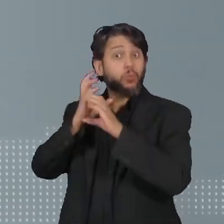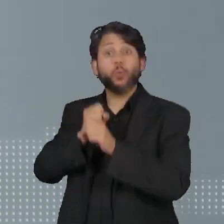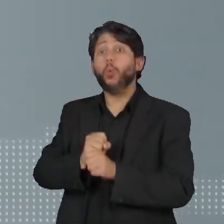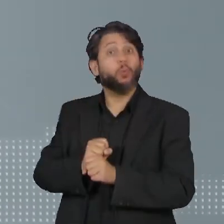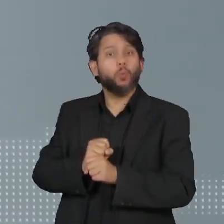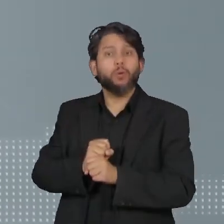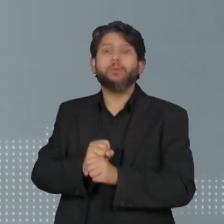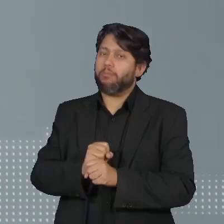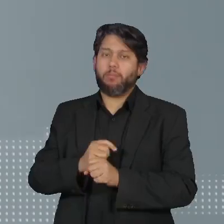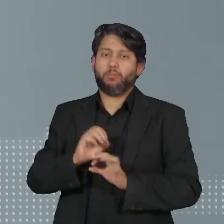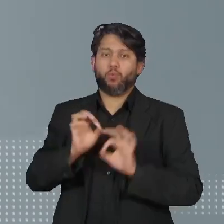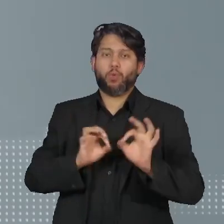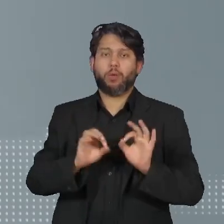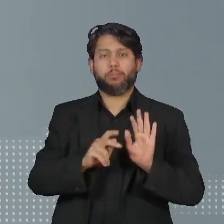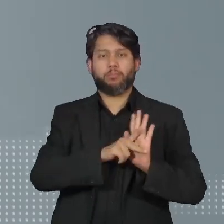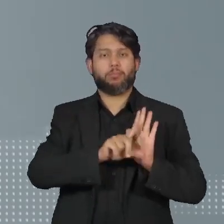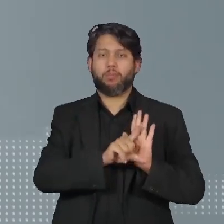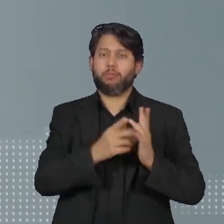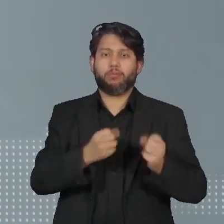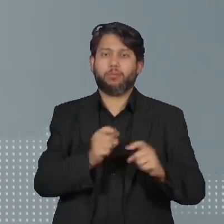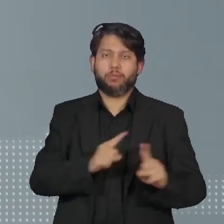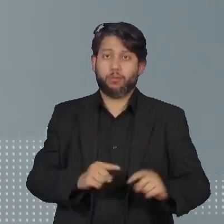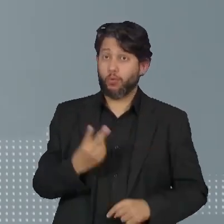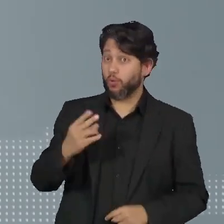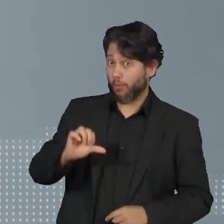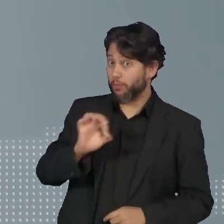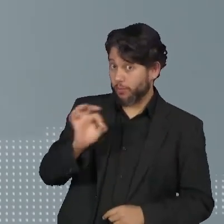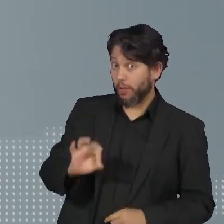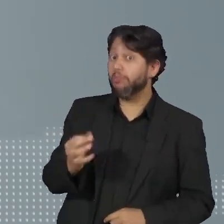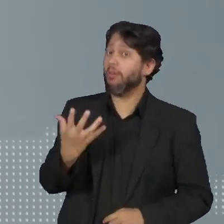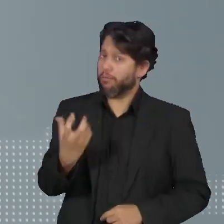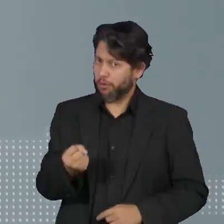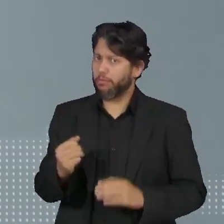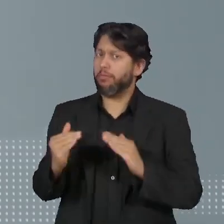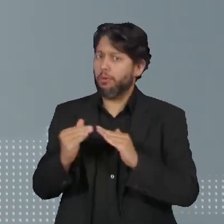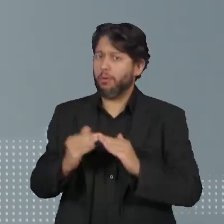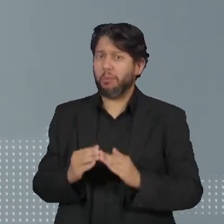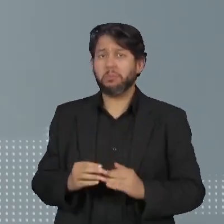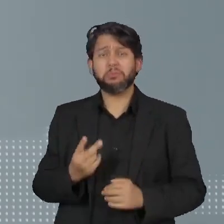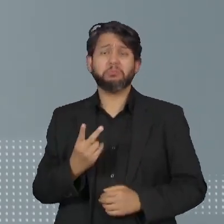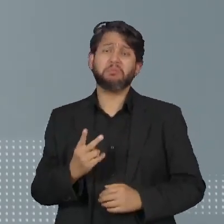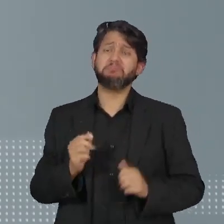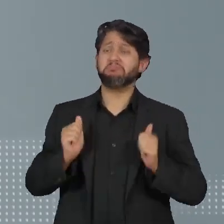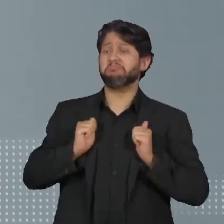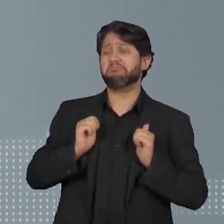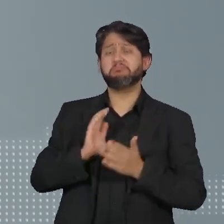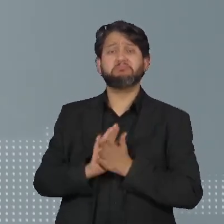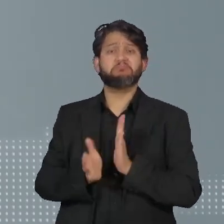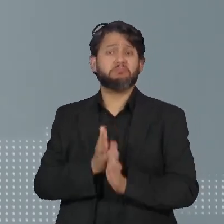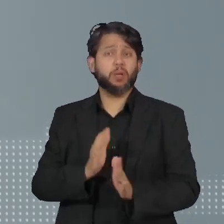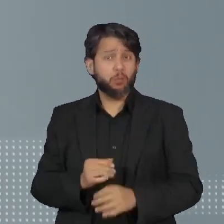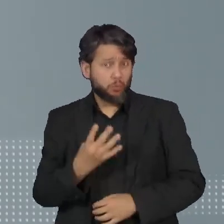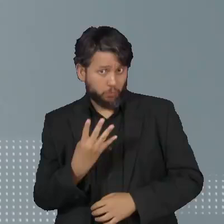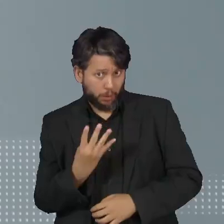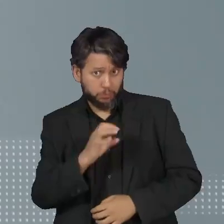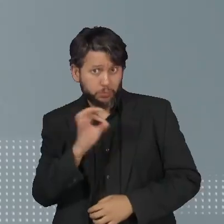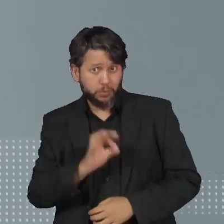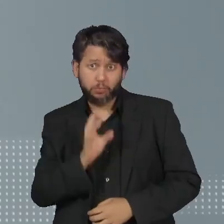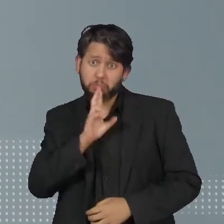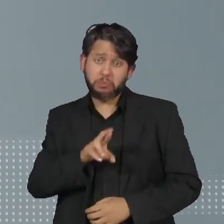projeto 29 são a favor 2% se disseram indiferentes e 4% não souberam